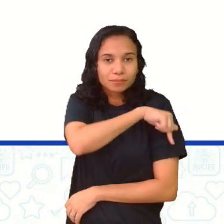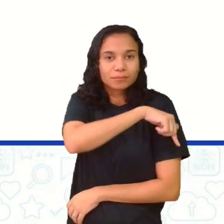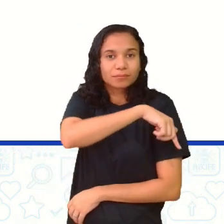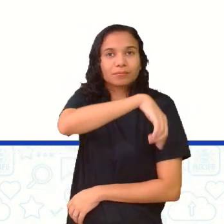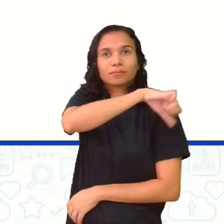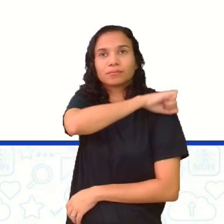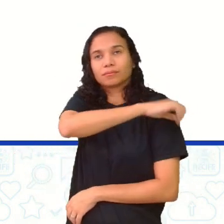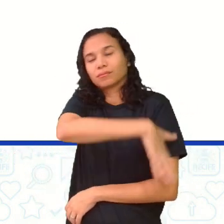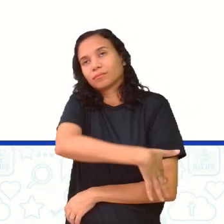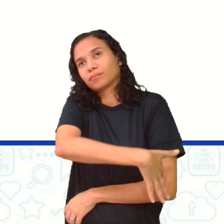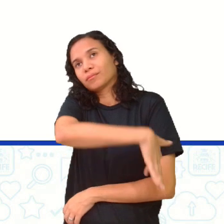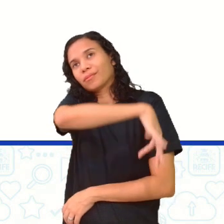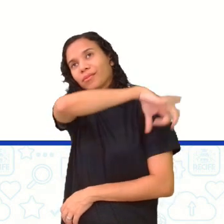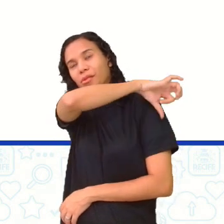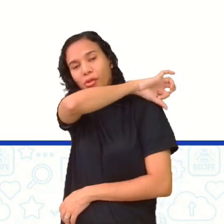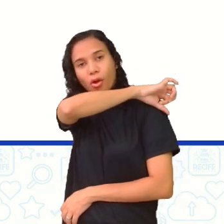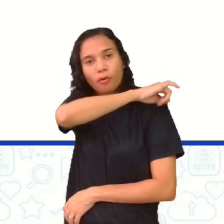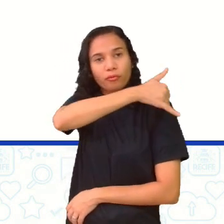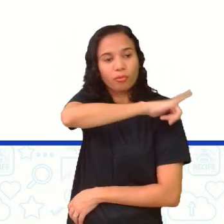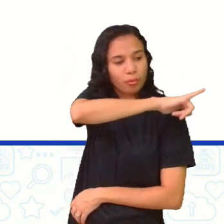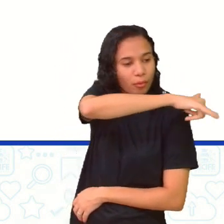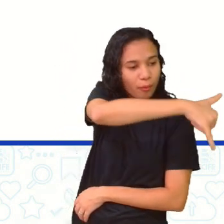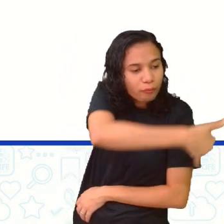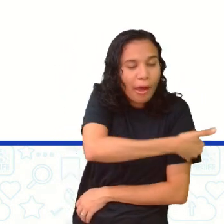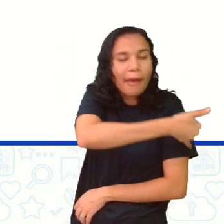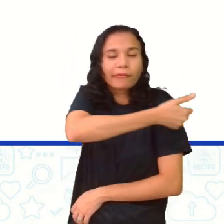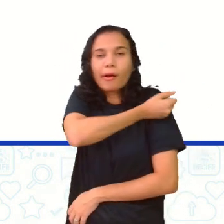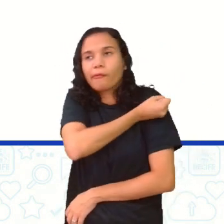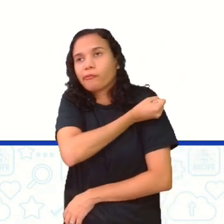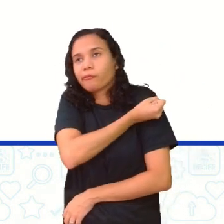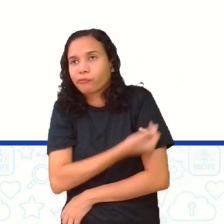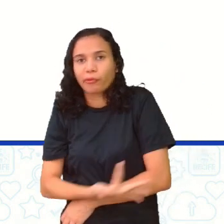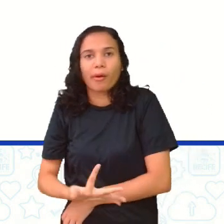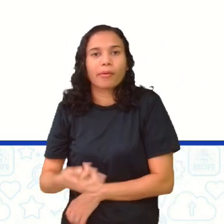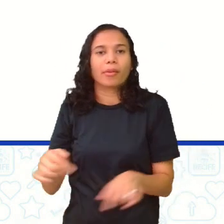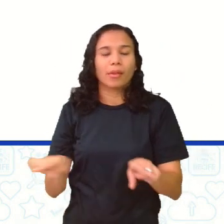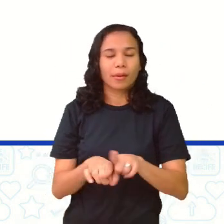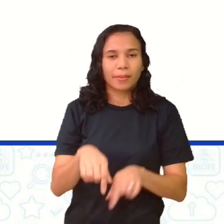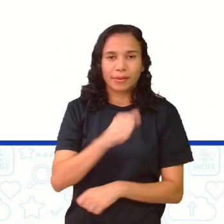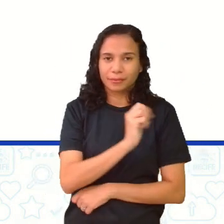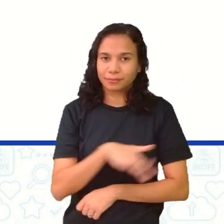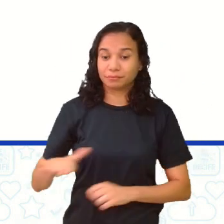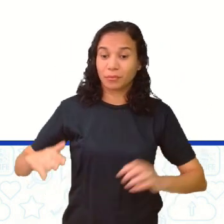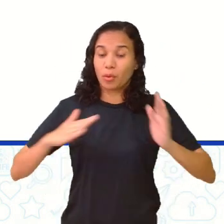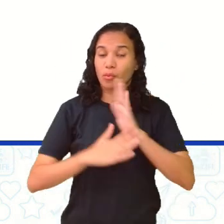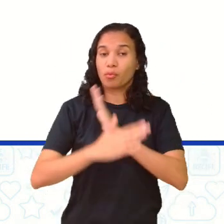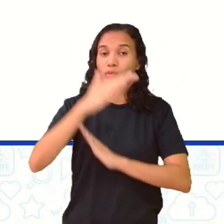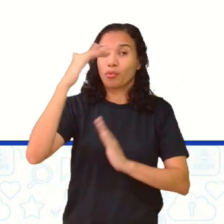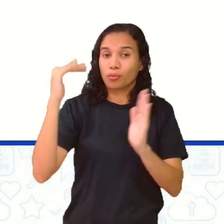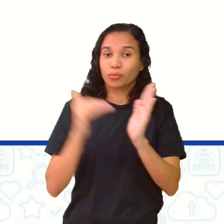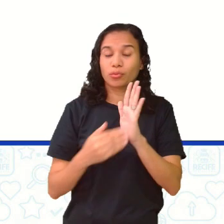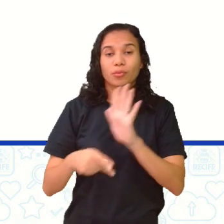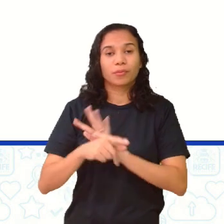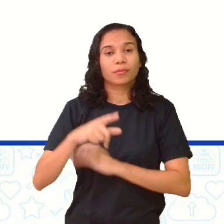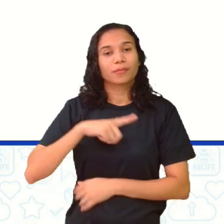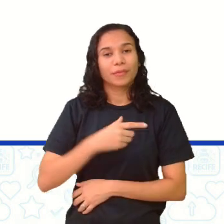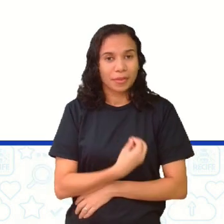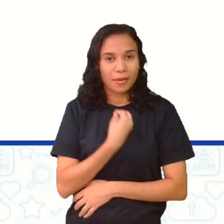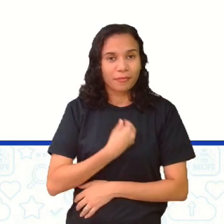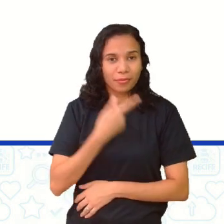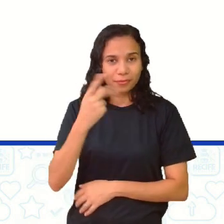vai até o nono, educação para jovens e adultos, educação infantil, tudo lá para vocês